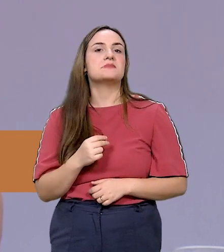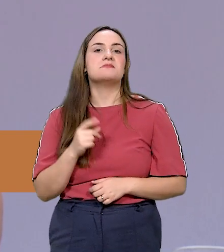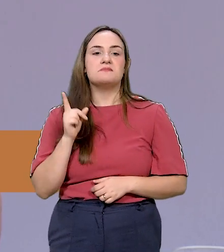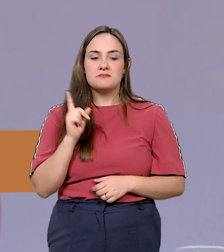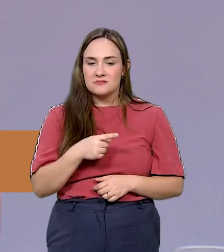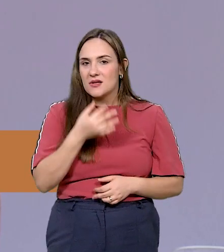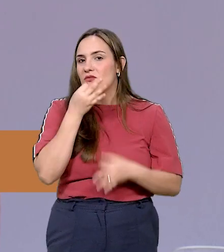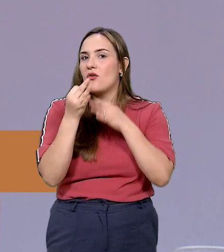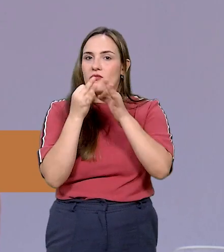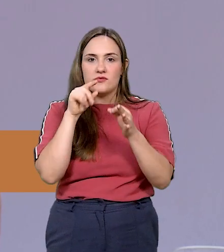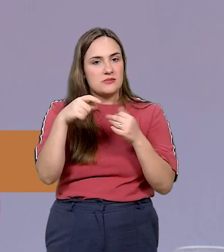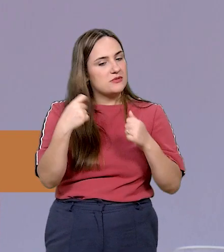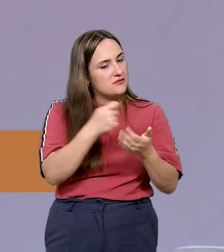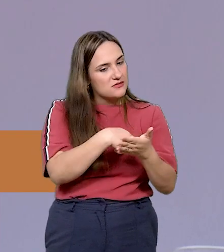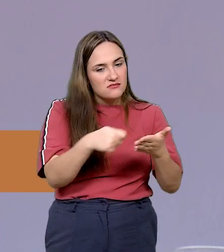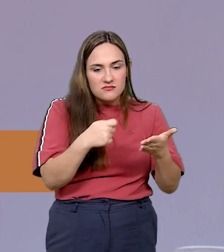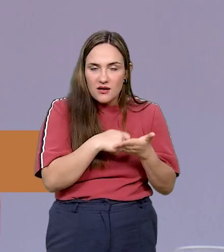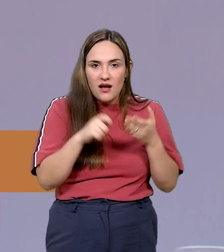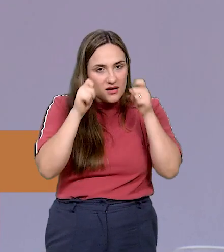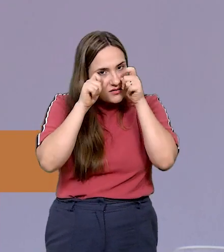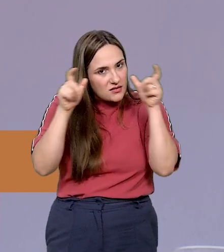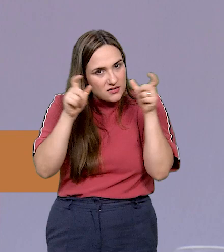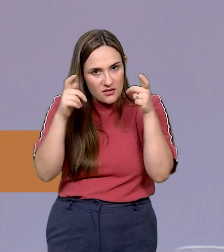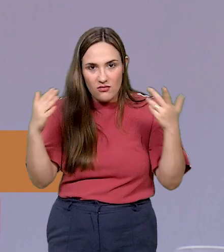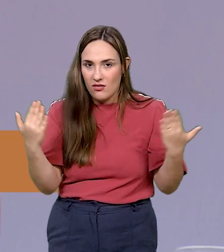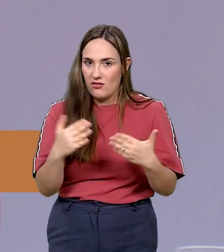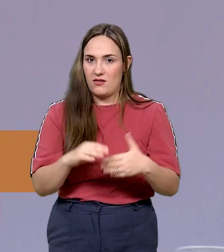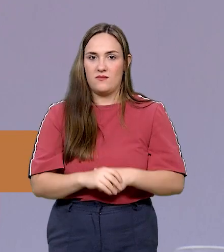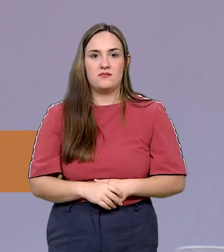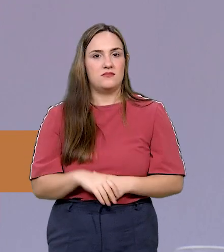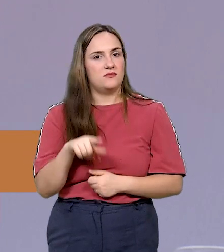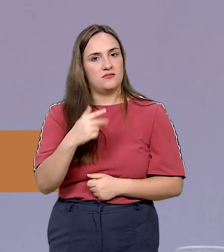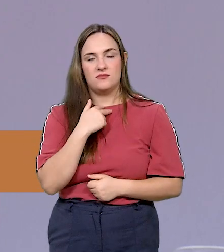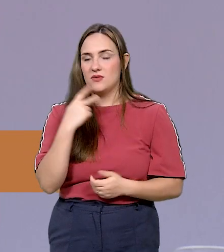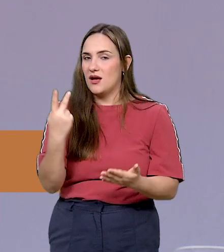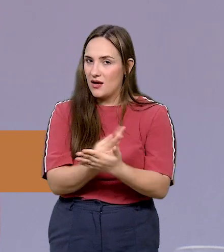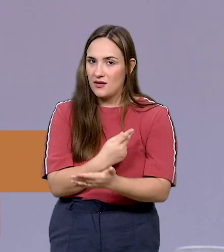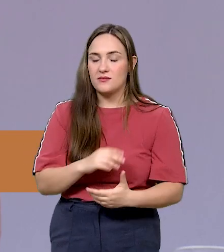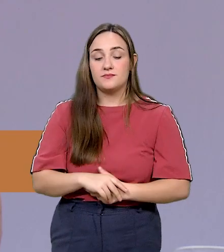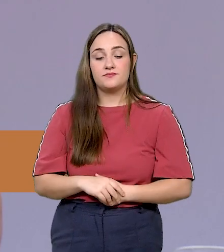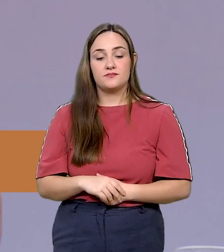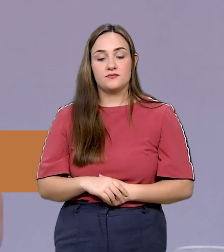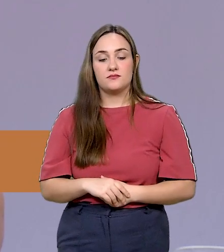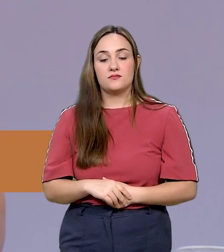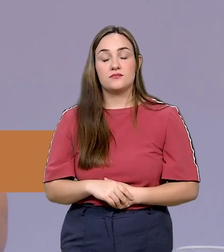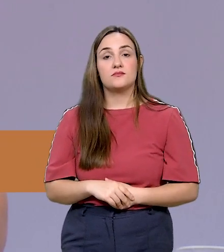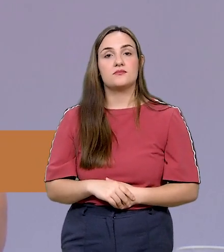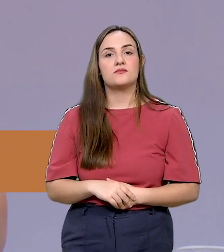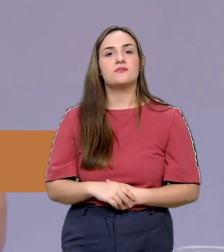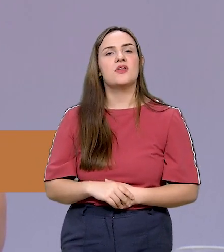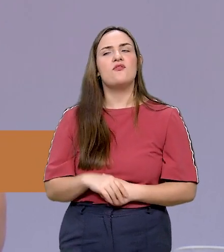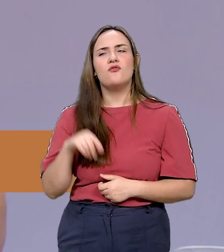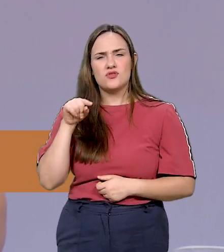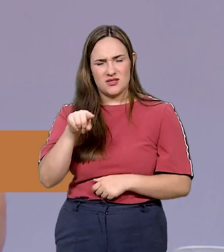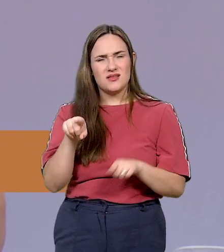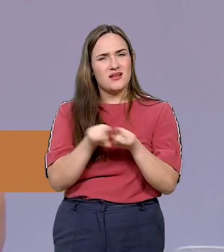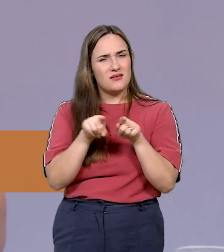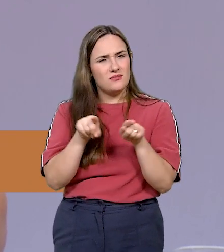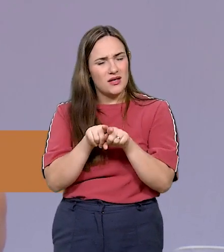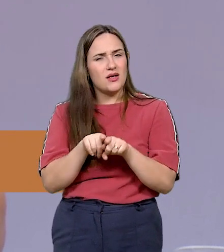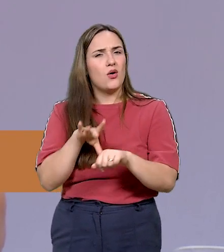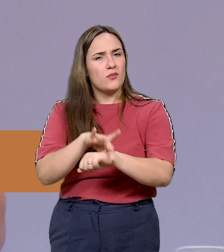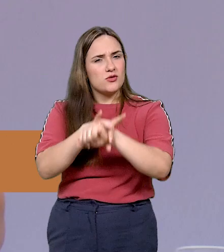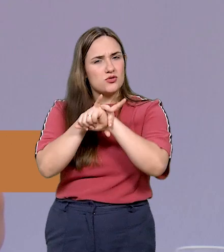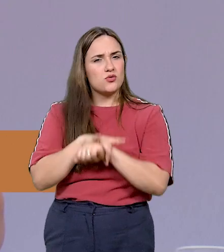olha, são dicas assim que tem que anotar, tem que prestar atenção, para não errar na próxima vez. O defensor também iniciou